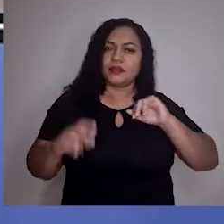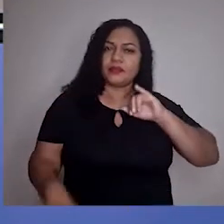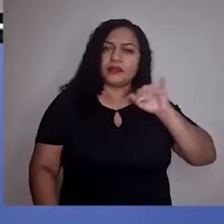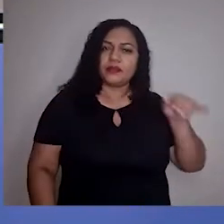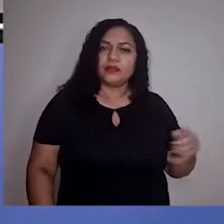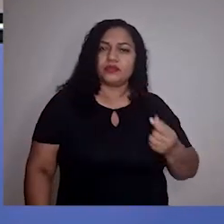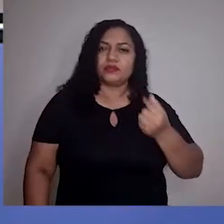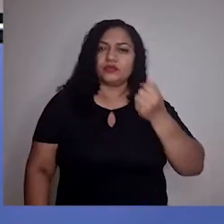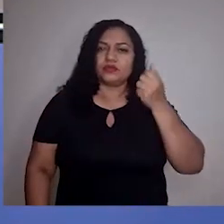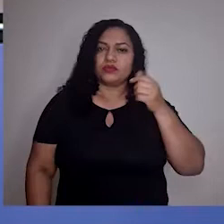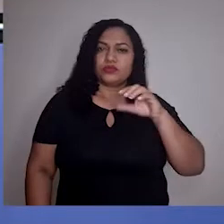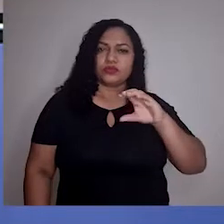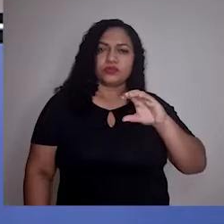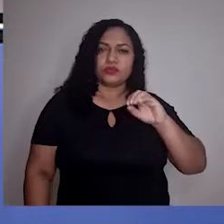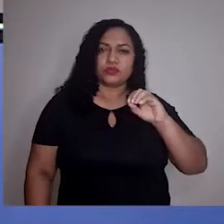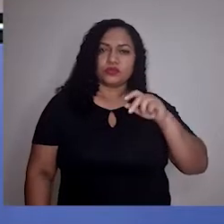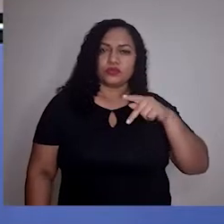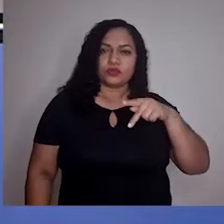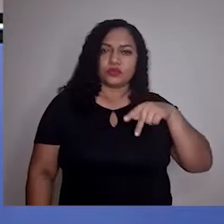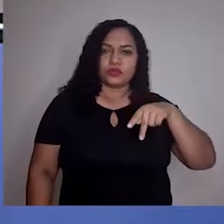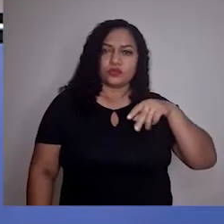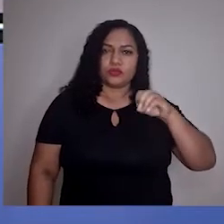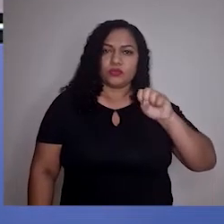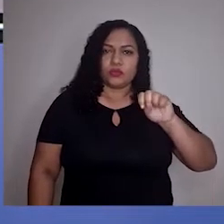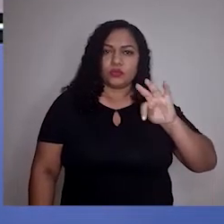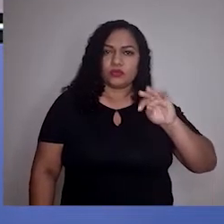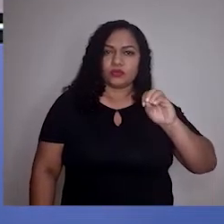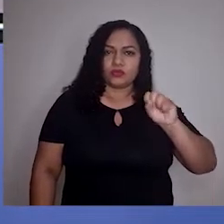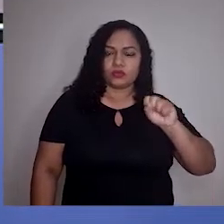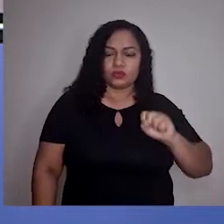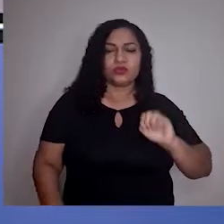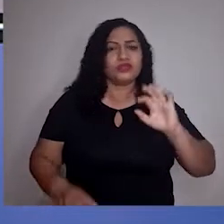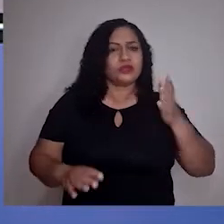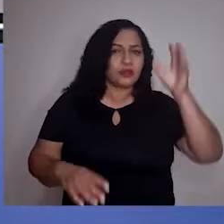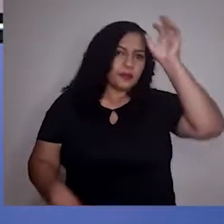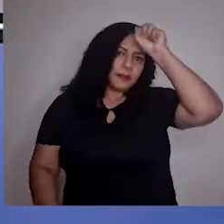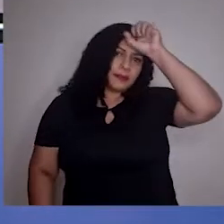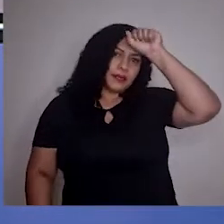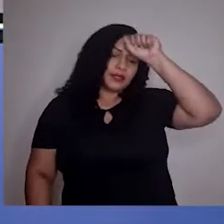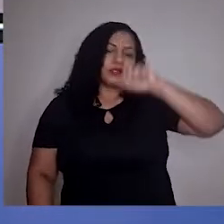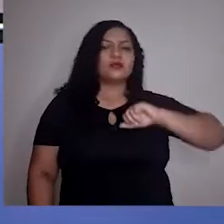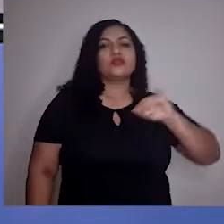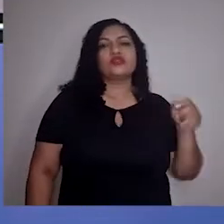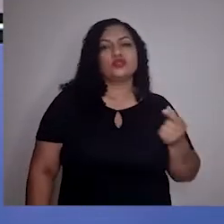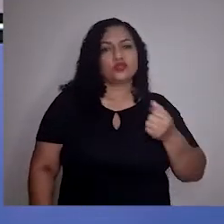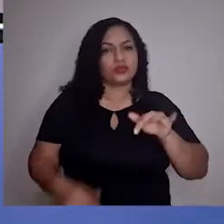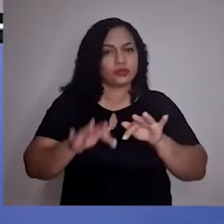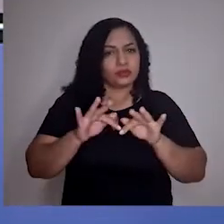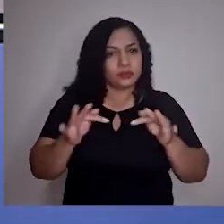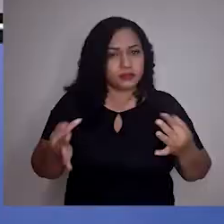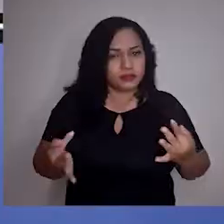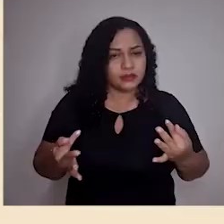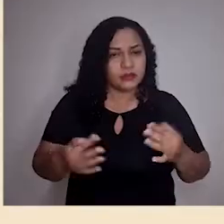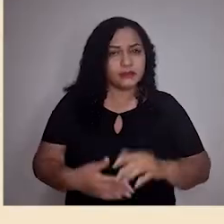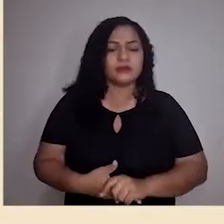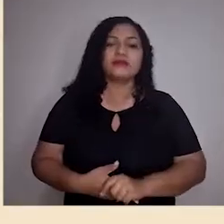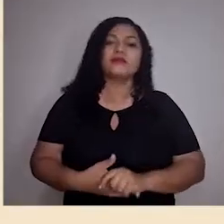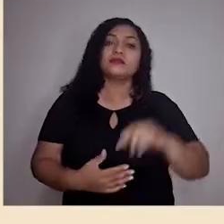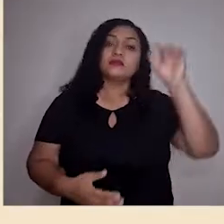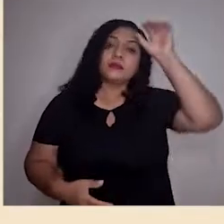já aprendemos os juros simples e na aula de juros simples nós aprendemos que juros é